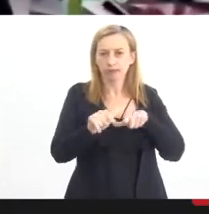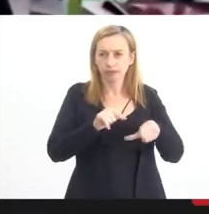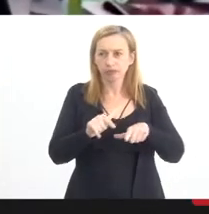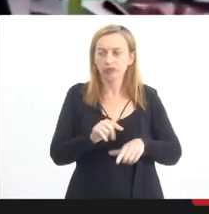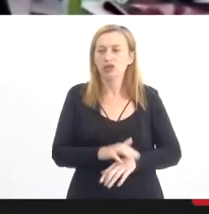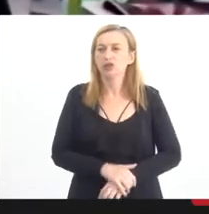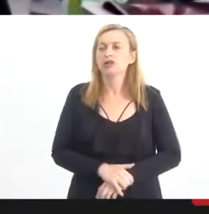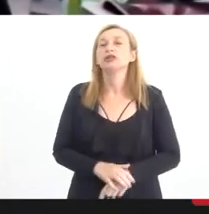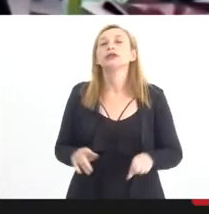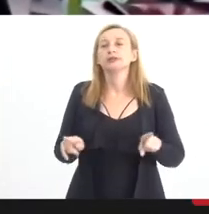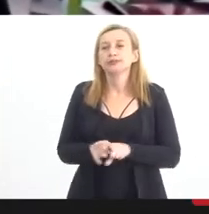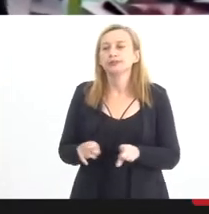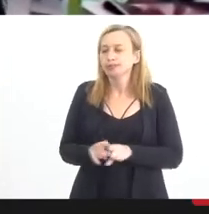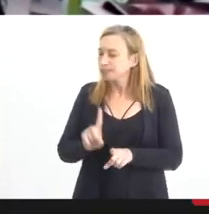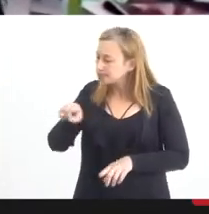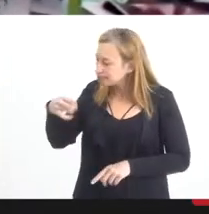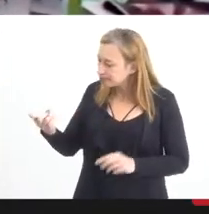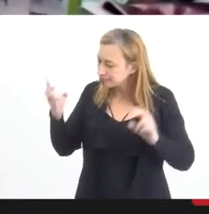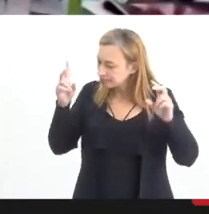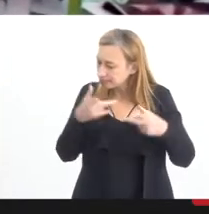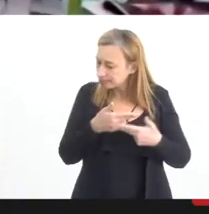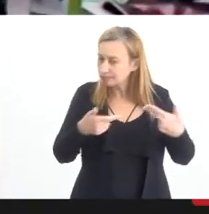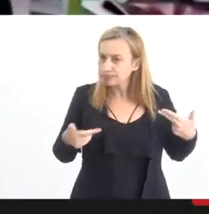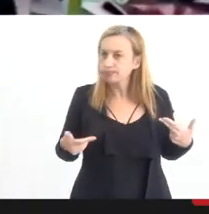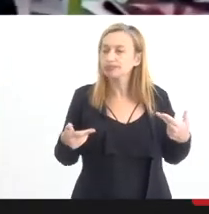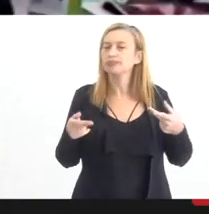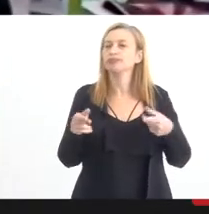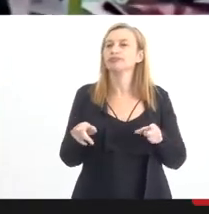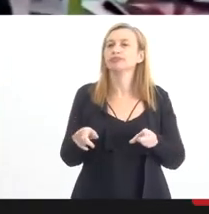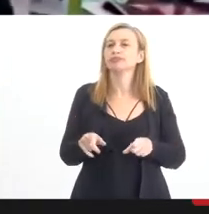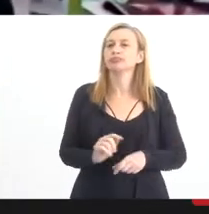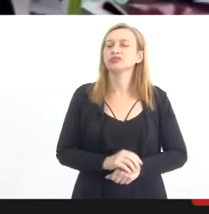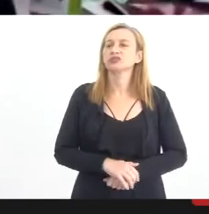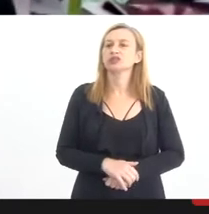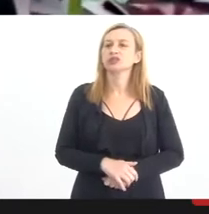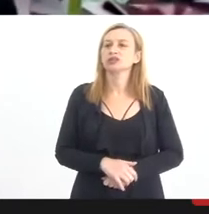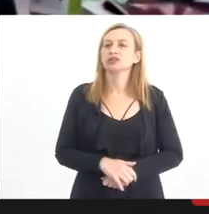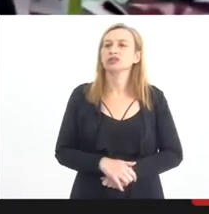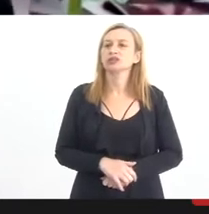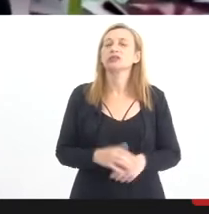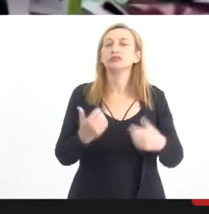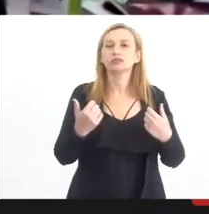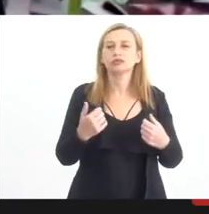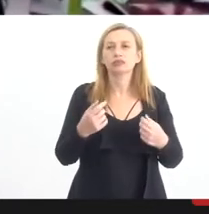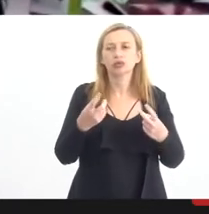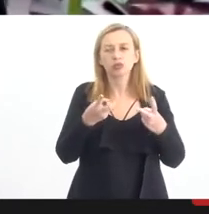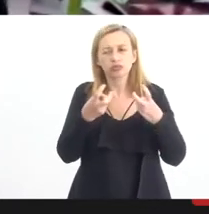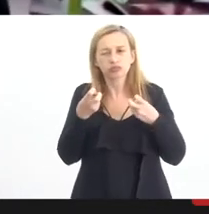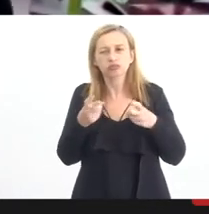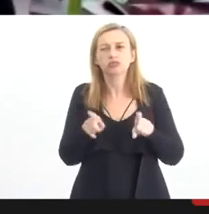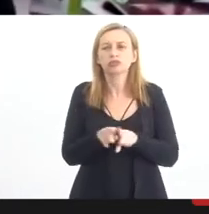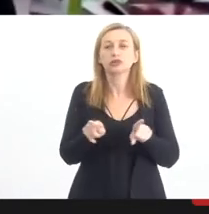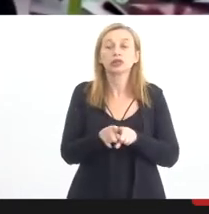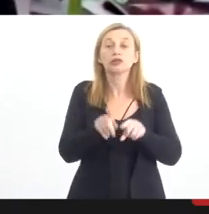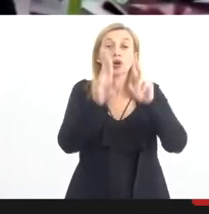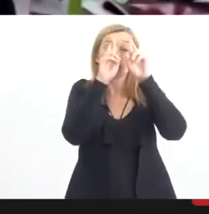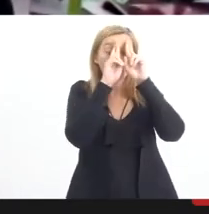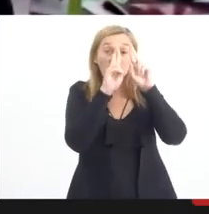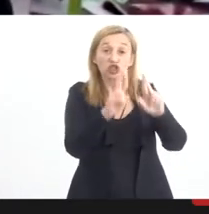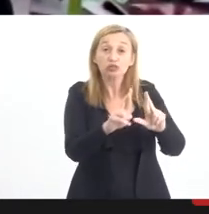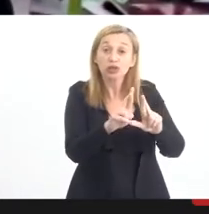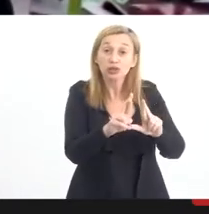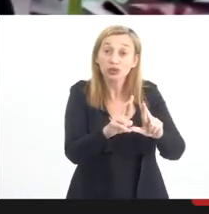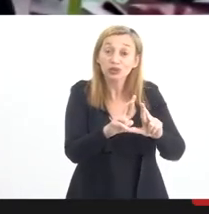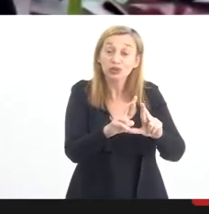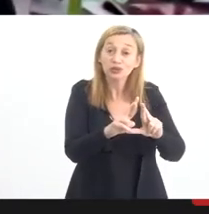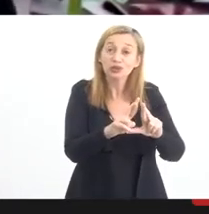E há também uma outra coisa, também acima de tudo relevante, que deve ser notado, é o respeito essencial